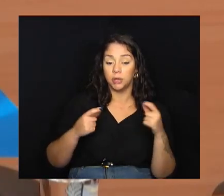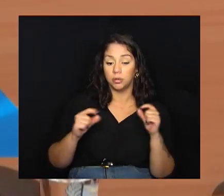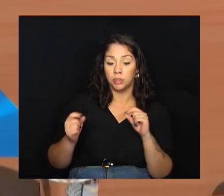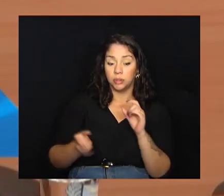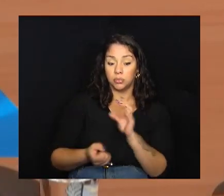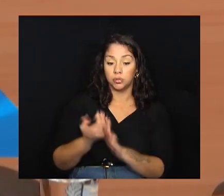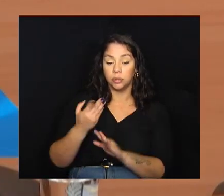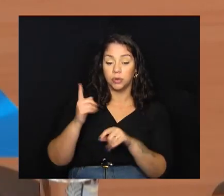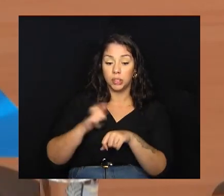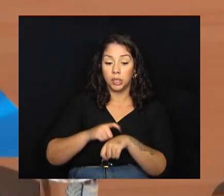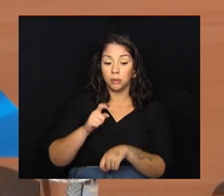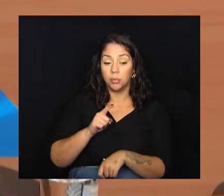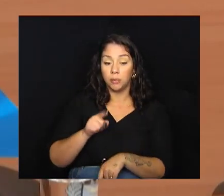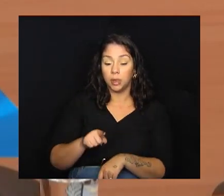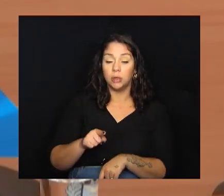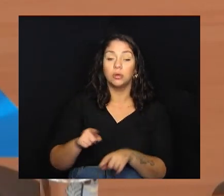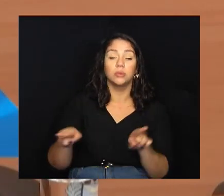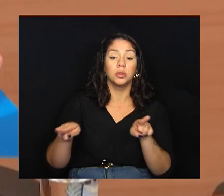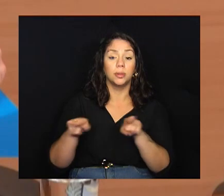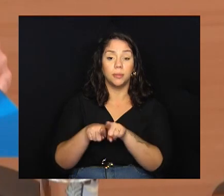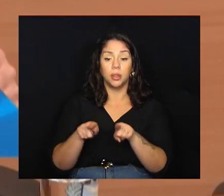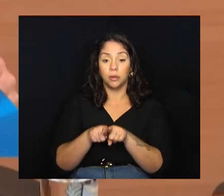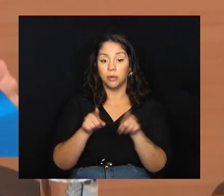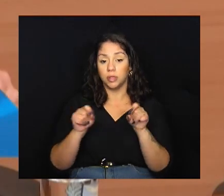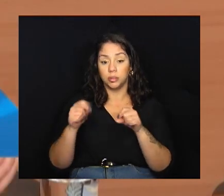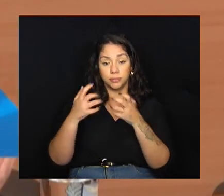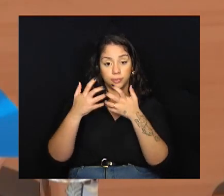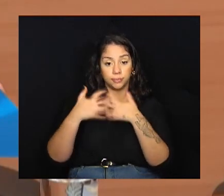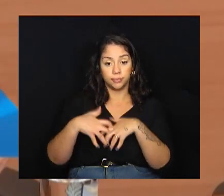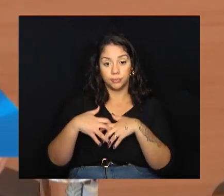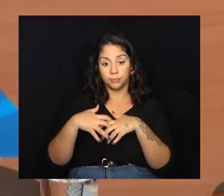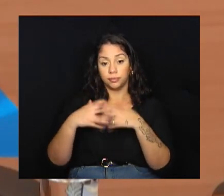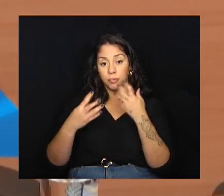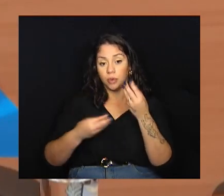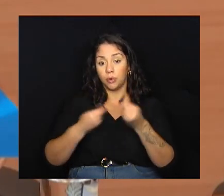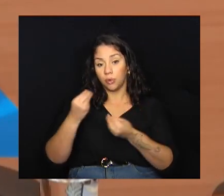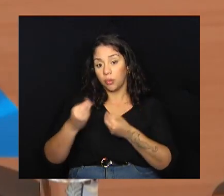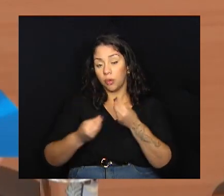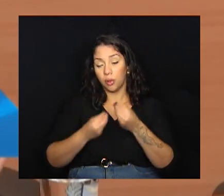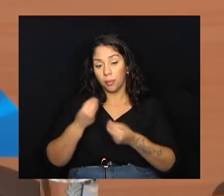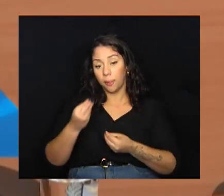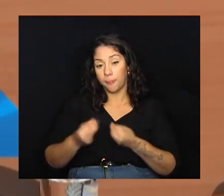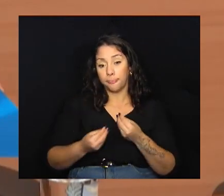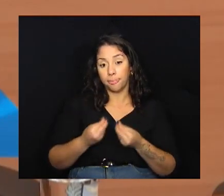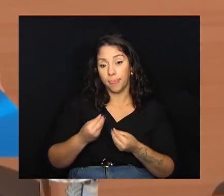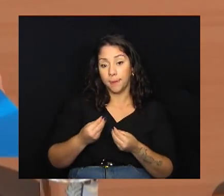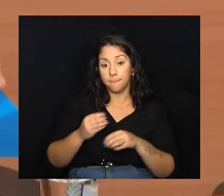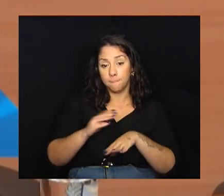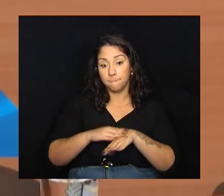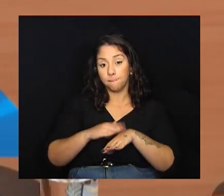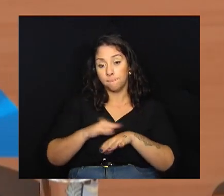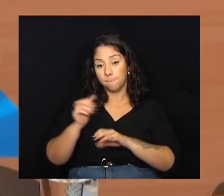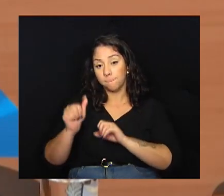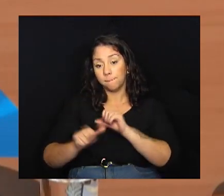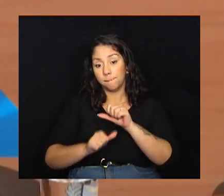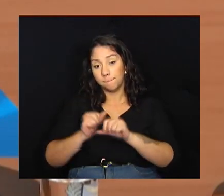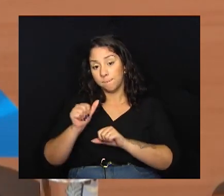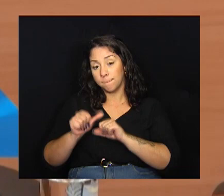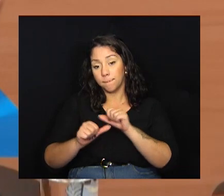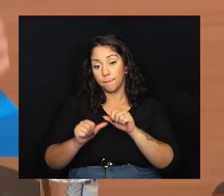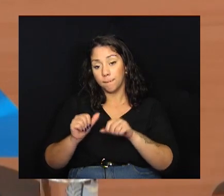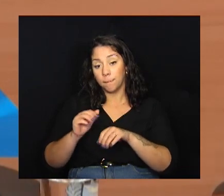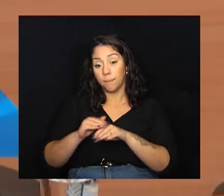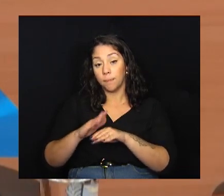naquele momento inclusive né de nós pensarmos como realizar uma mudança mais